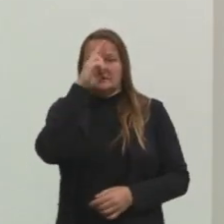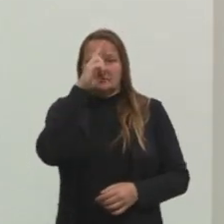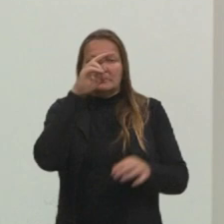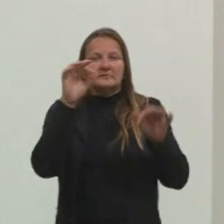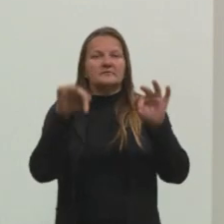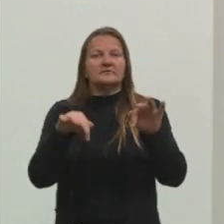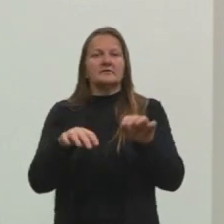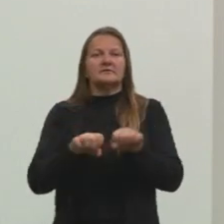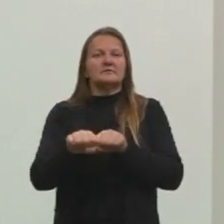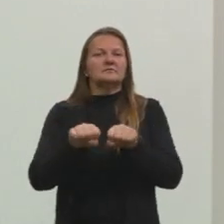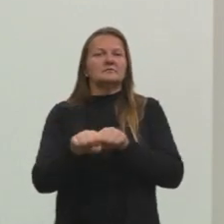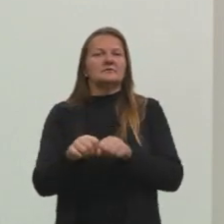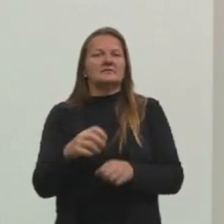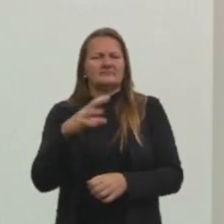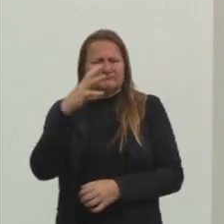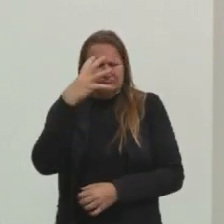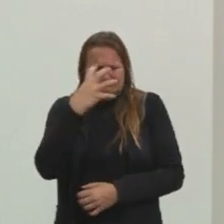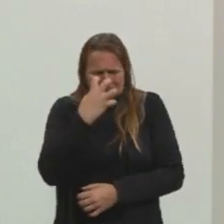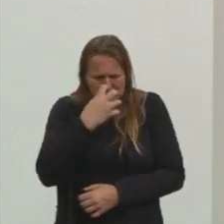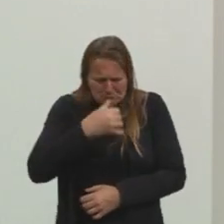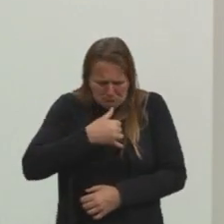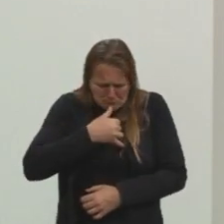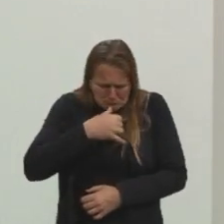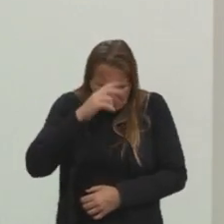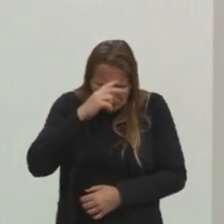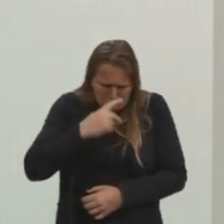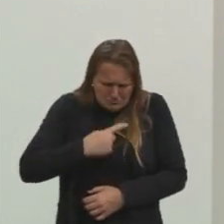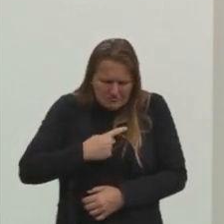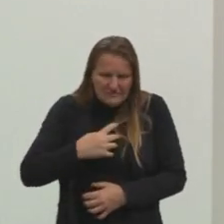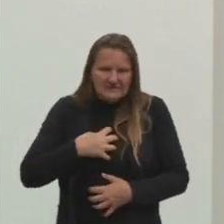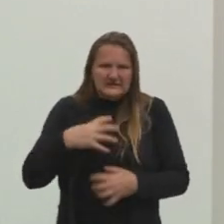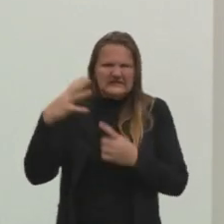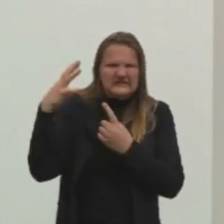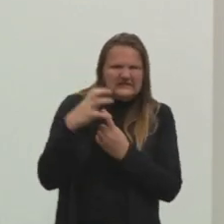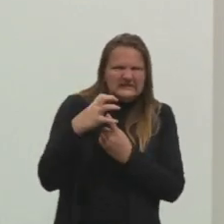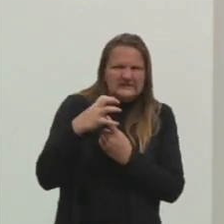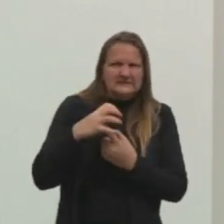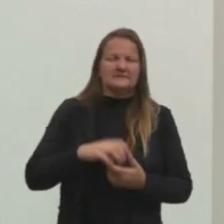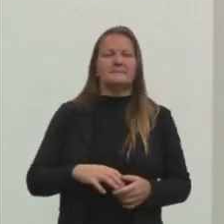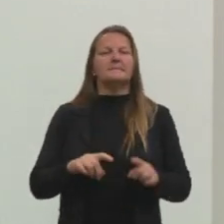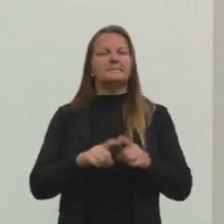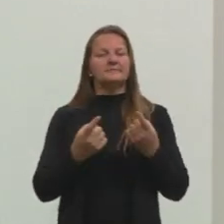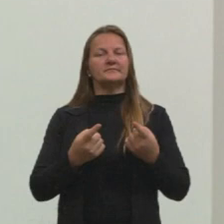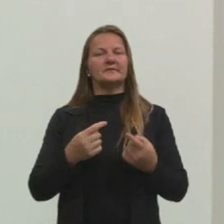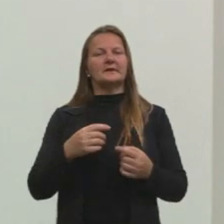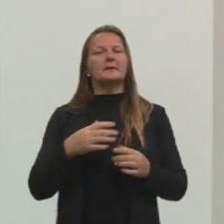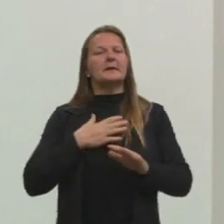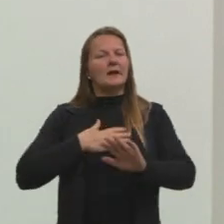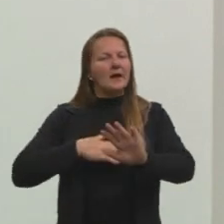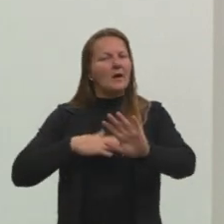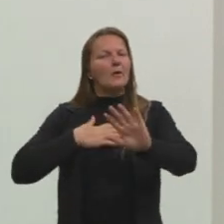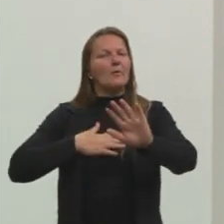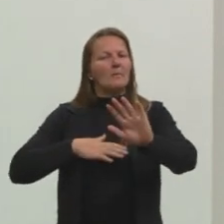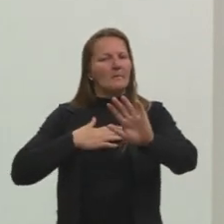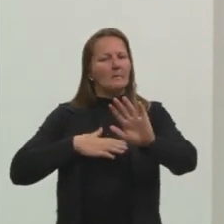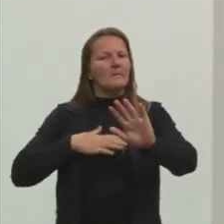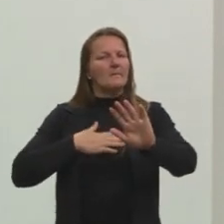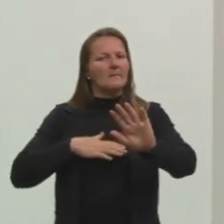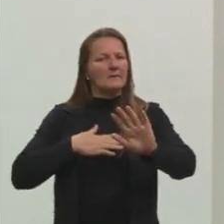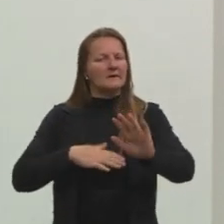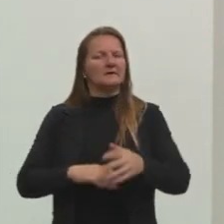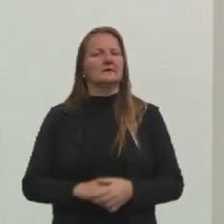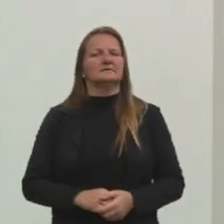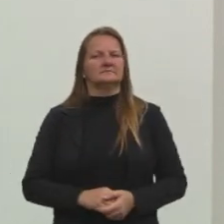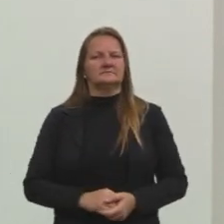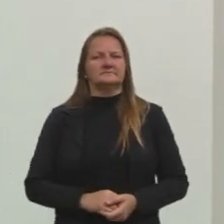tem aquela frustração acaba se frustrando porque a gente se cobrando os lance não cobramos demais então se Cobra em menos né Se cobre menos e vão